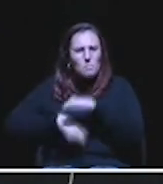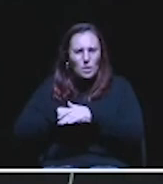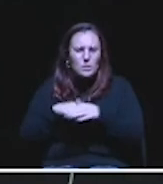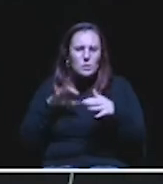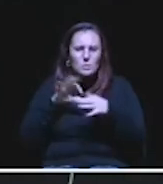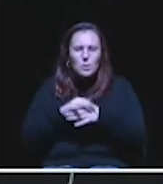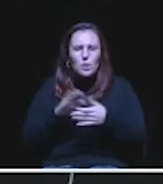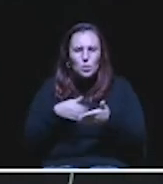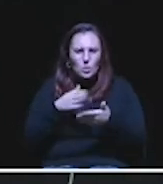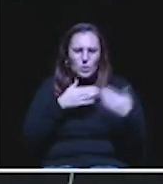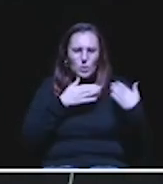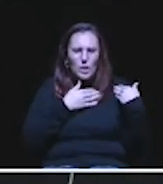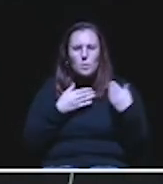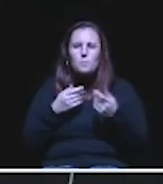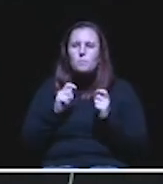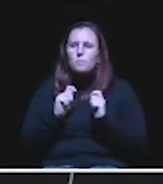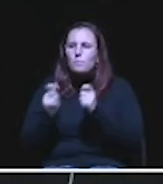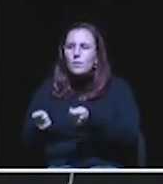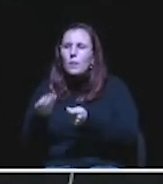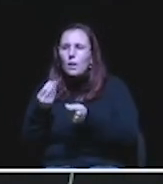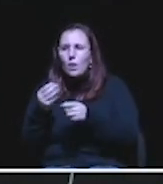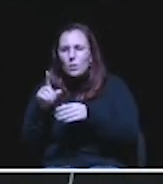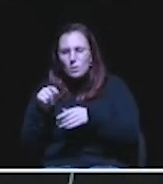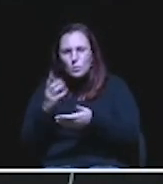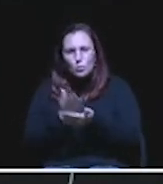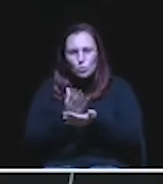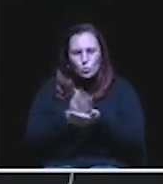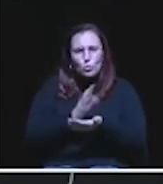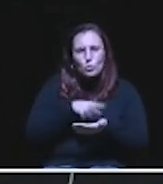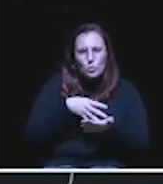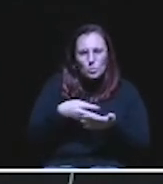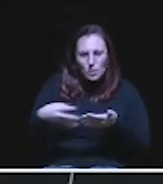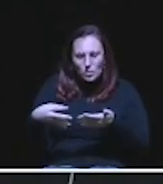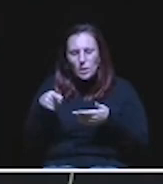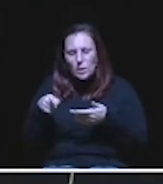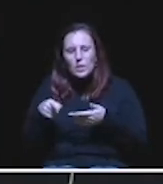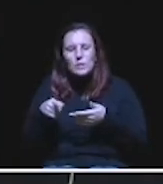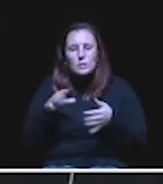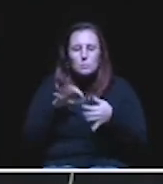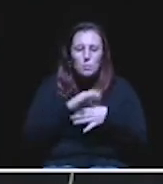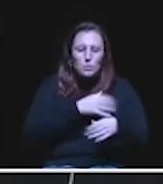cadernos de encargos, às adjudicações, aos estudos e aos planos. Este esclarecimento urgente é devido a Lisboa e ao país.